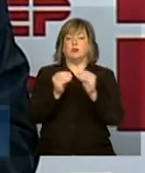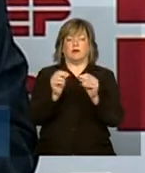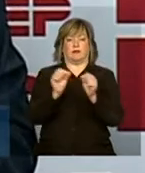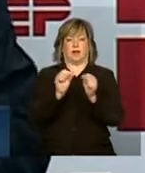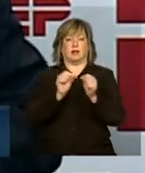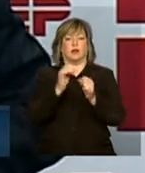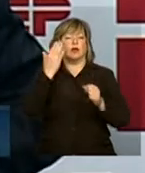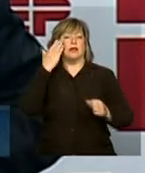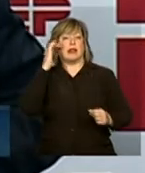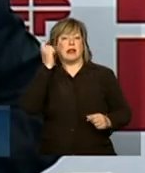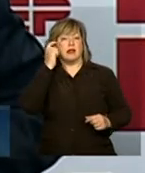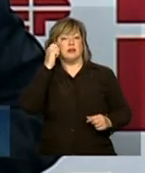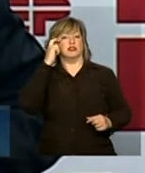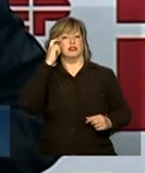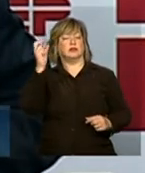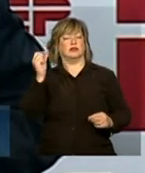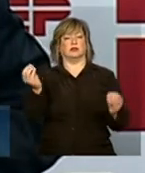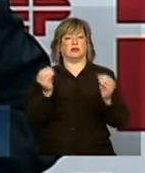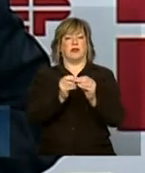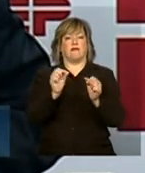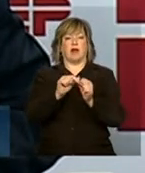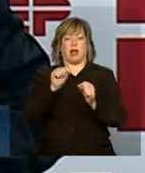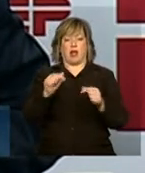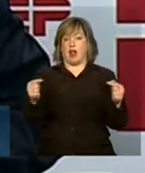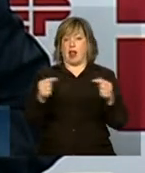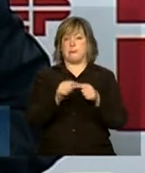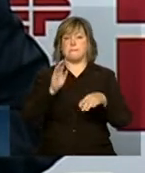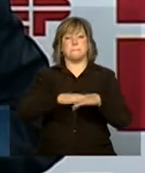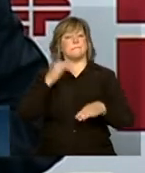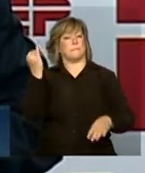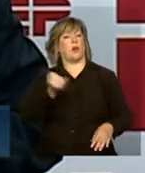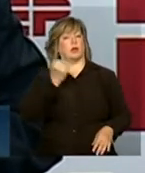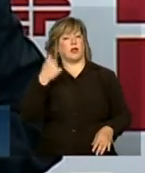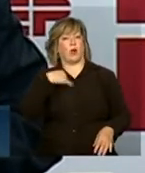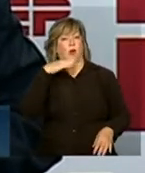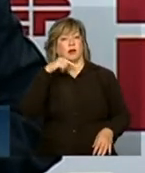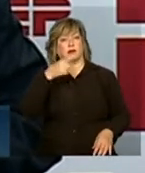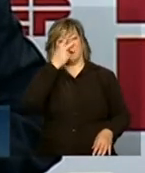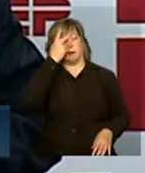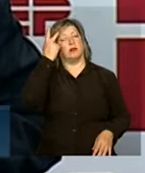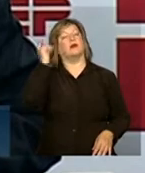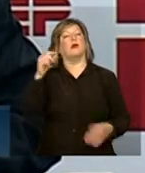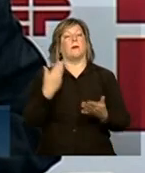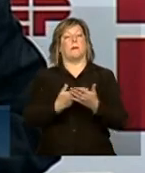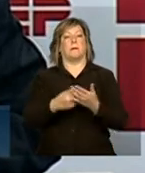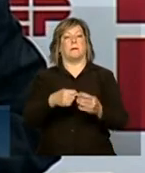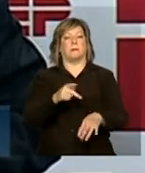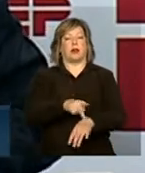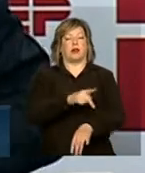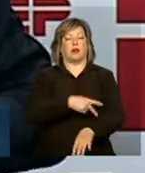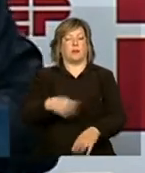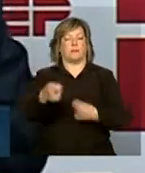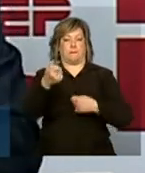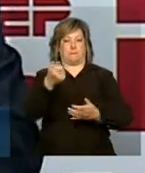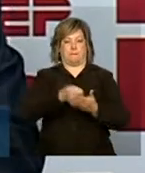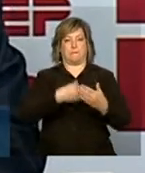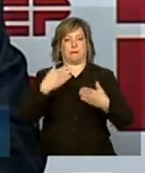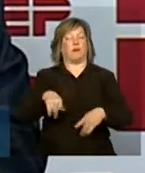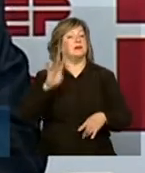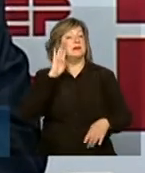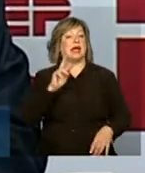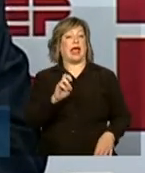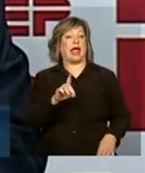um raciocínio, que é o lado mais importante, eu diria, do esforço pedagógico da prova. Isso vale, inclusive, para a